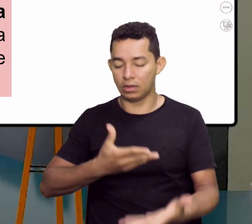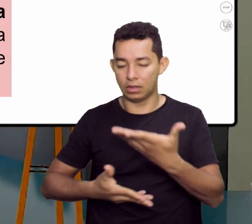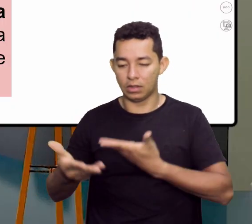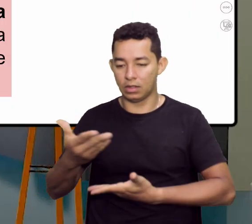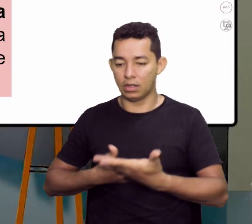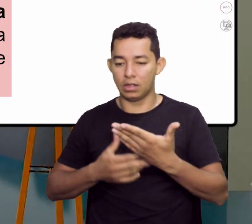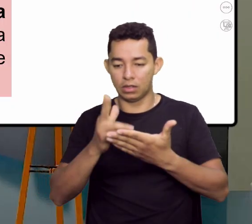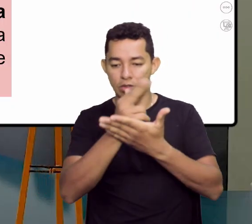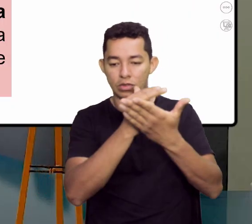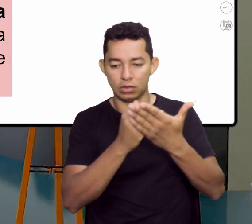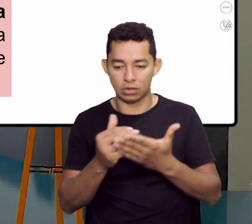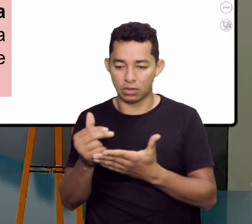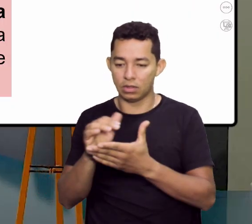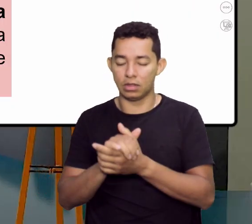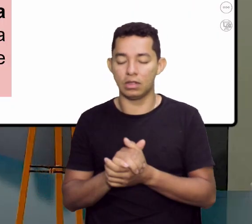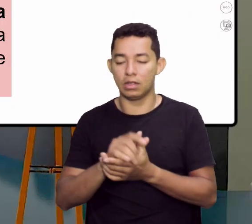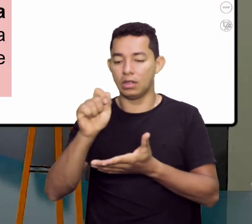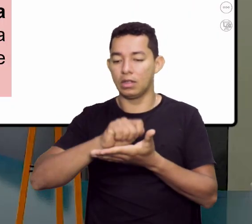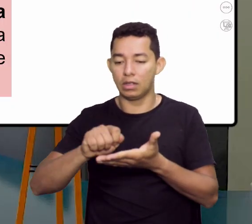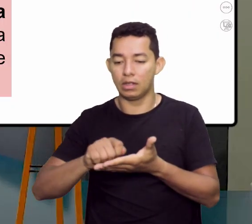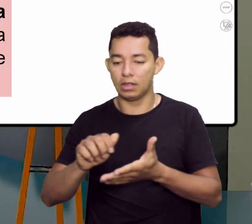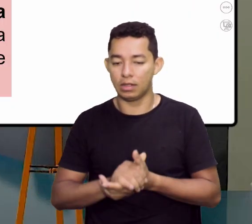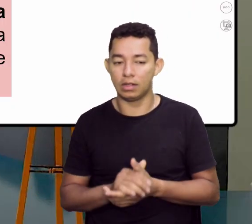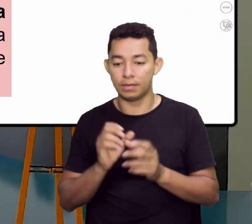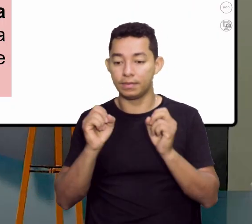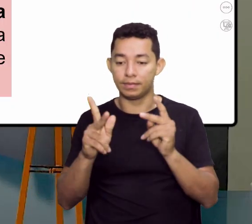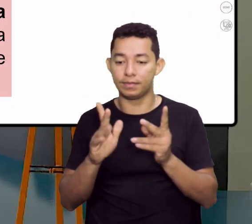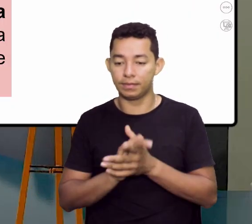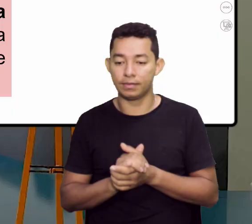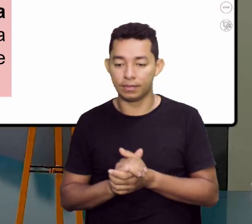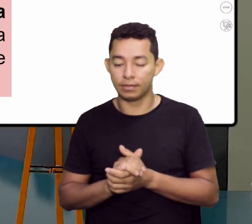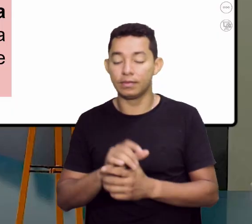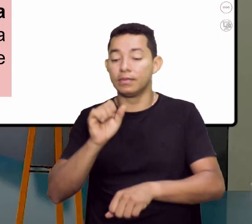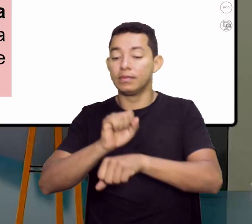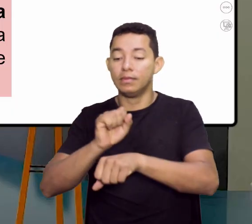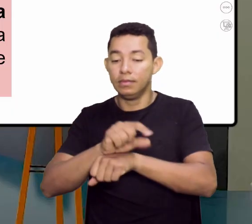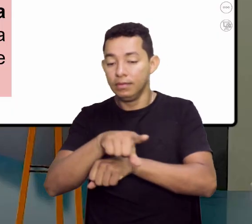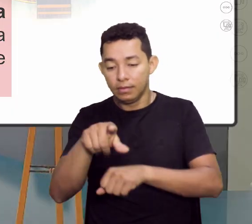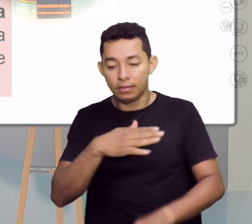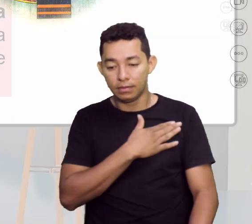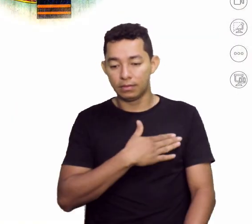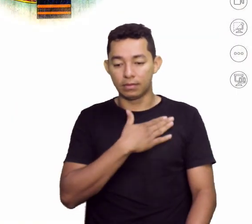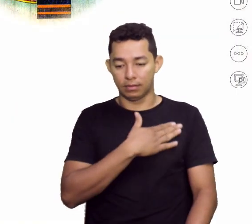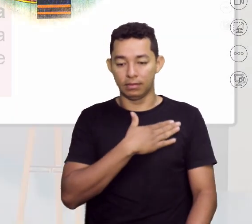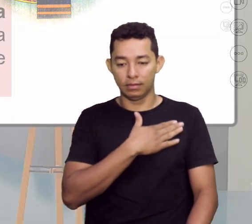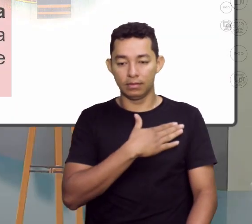pelos desenhos lá no meio da escrita, tá bom? Então, espero que vocês tenham gostado.